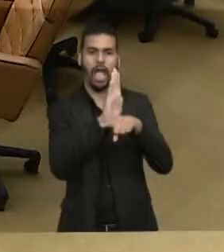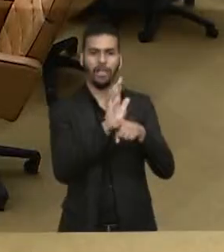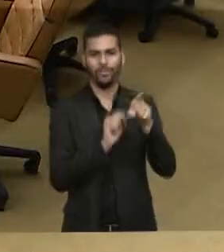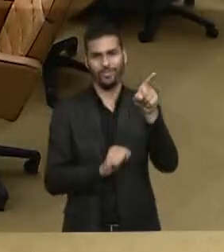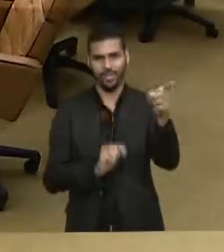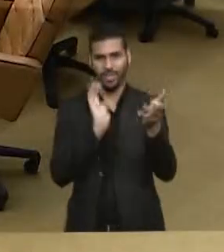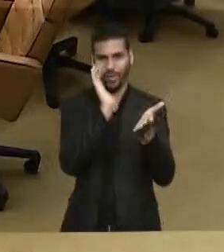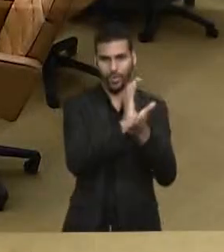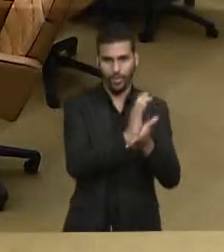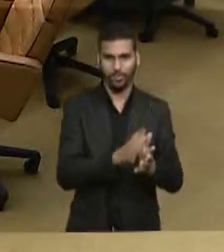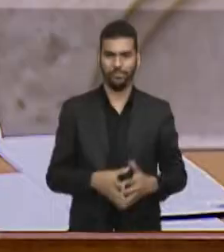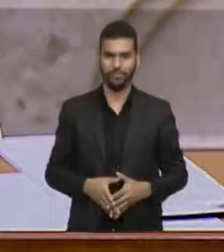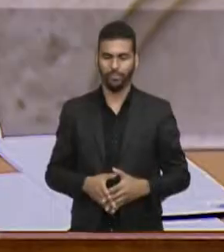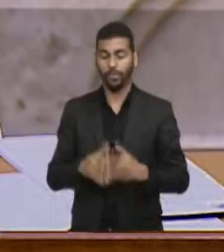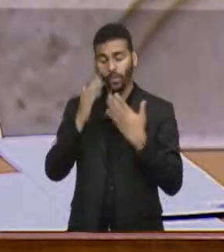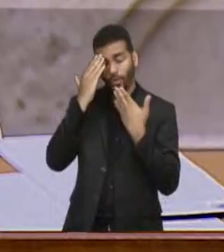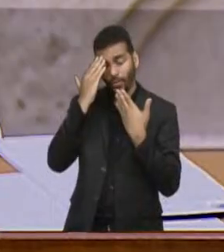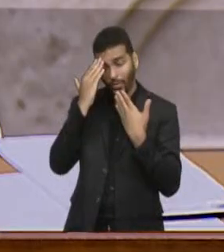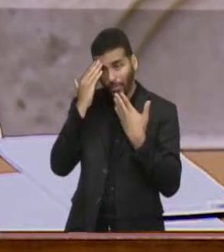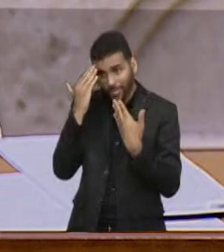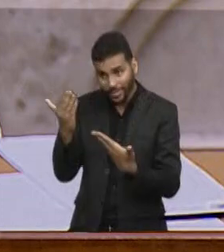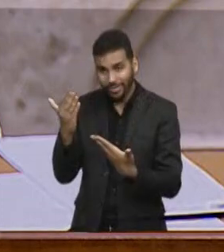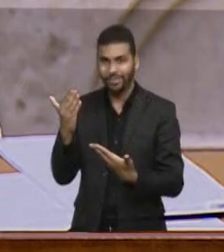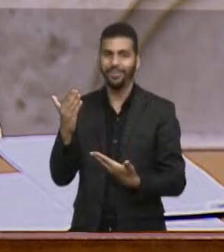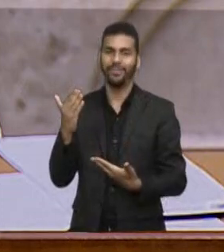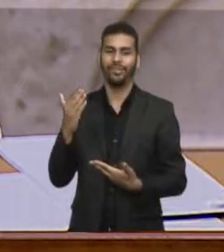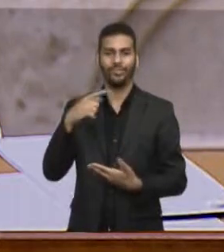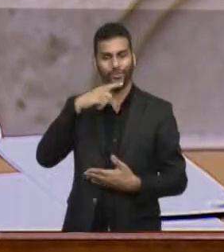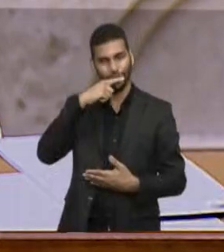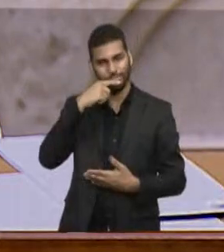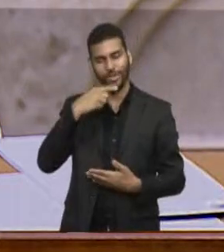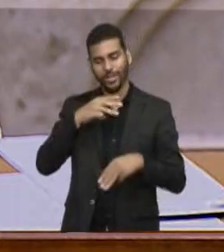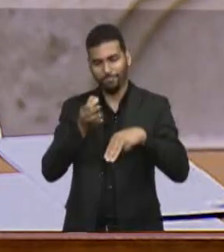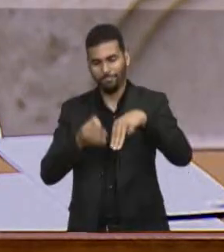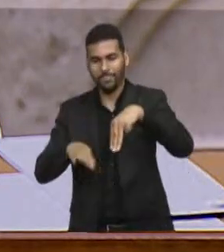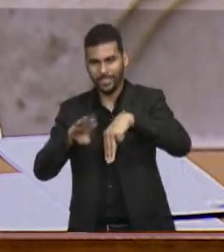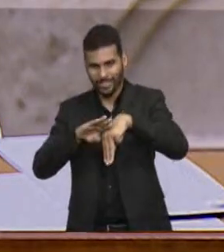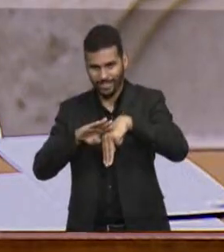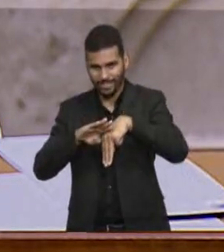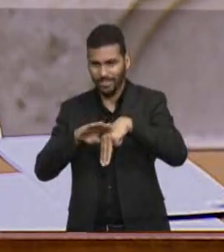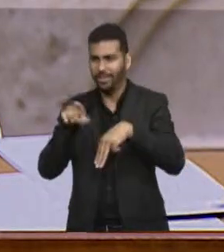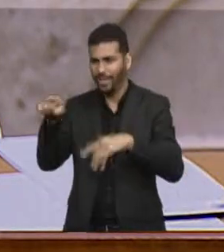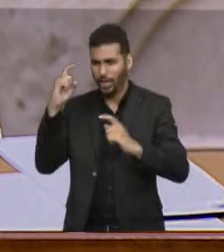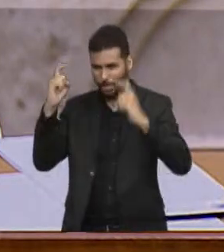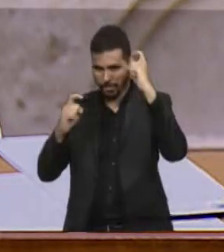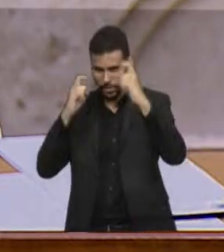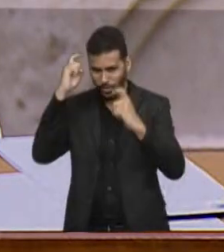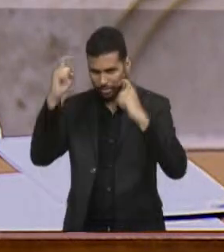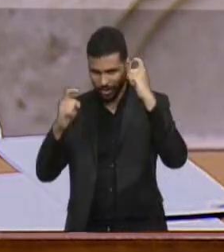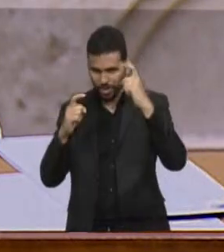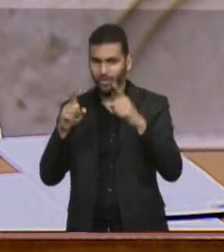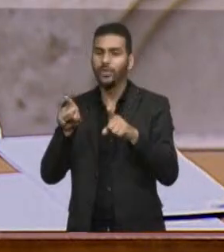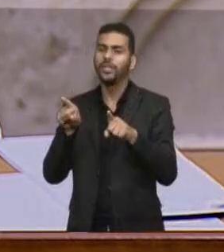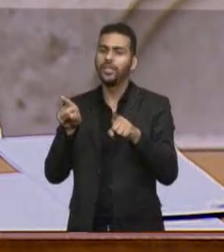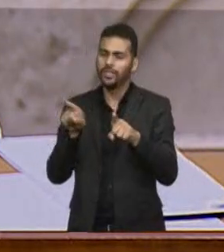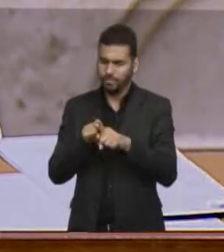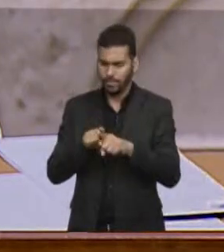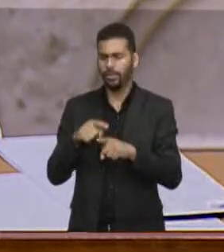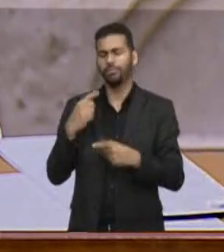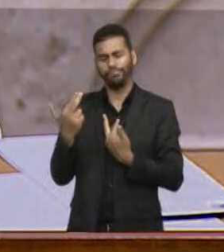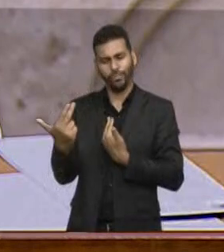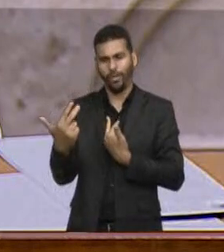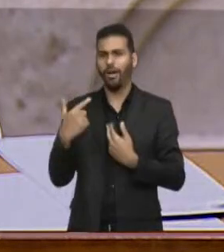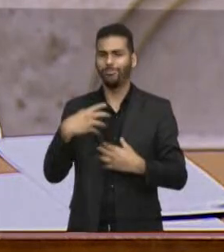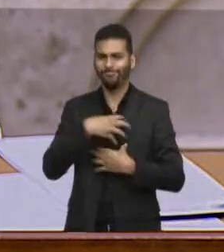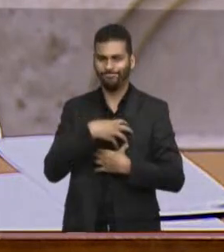Ministro Gilmar Mendes a preocupação de vossa excelência também a nossa preocupação inclusive por